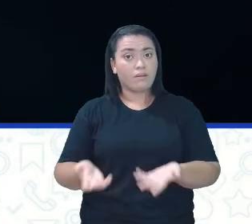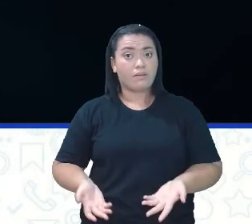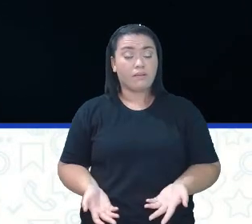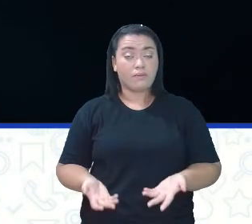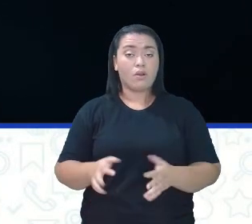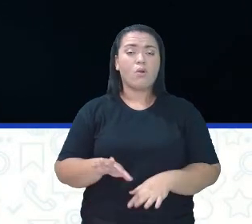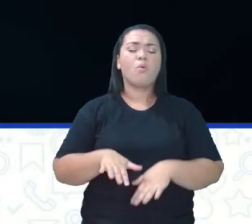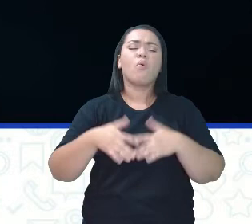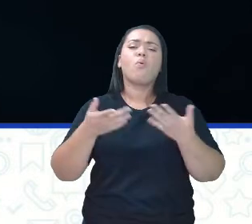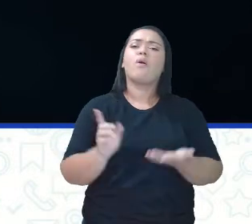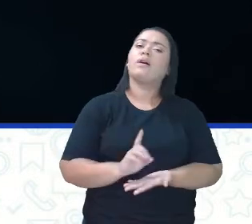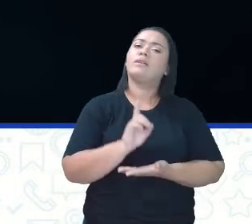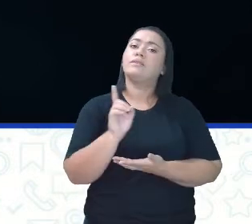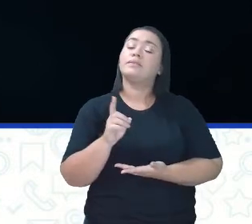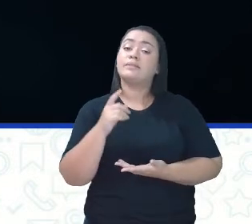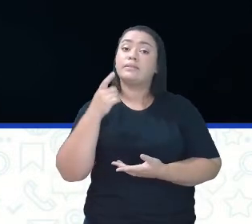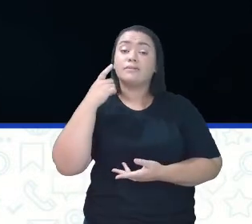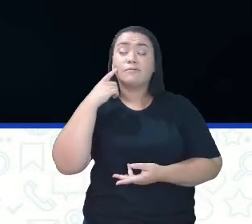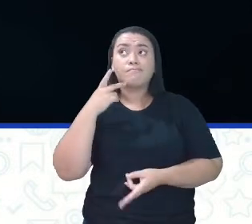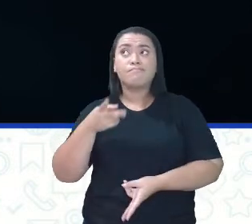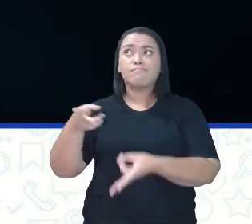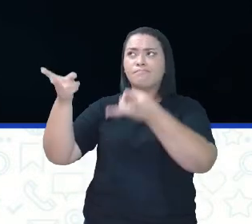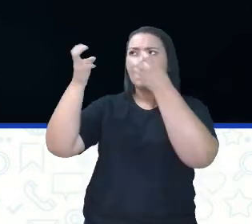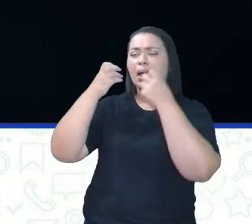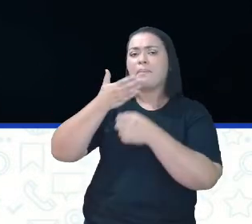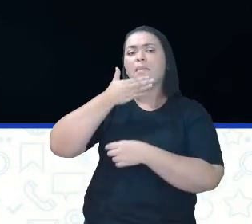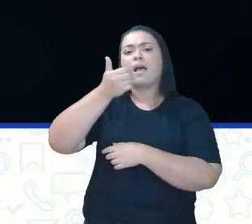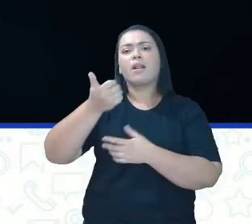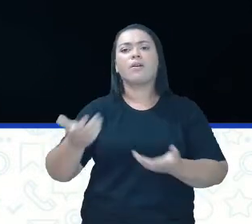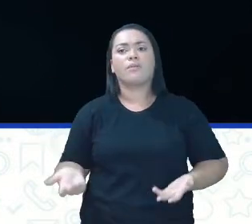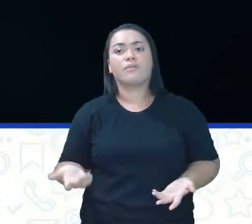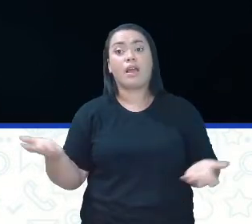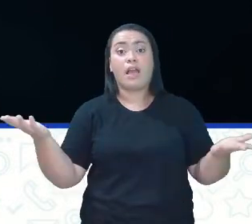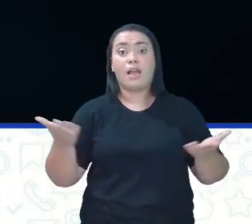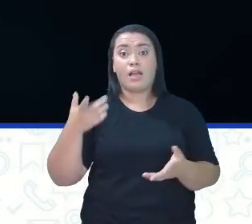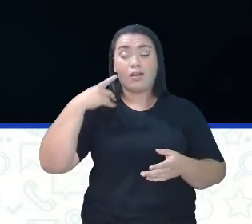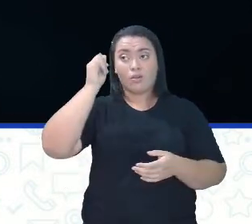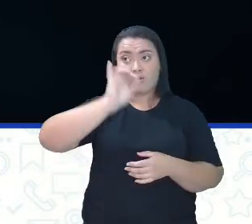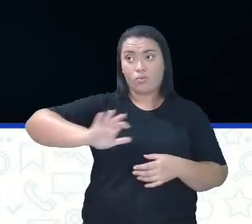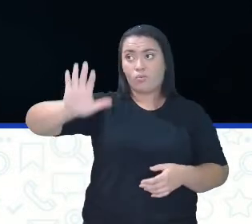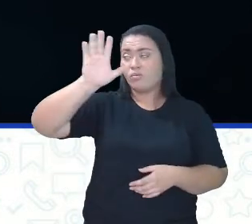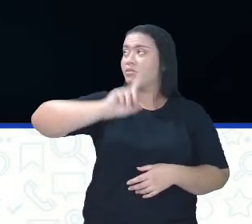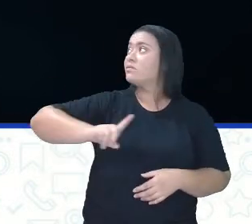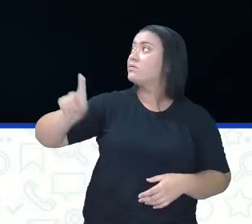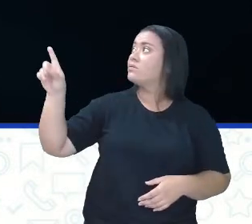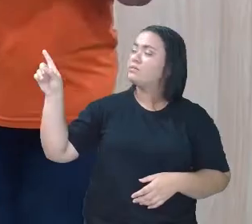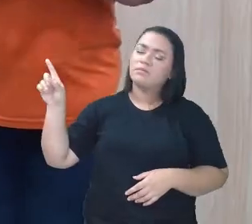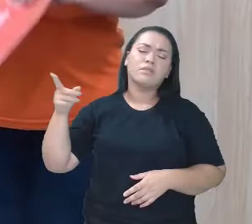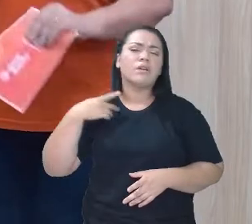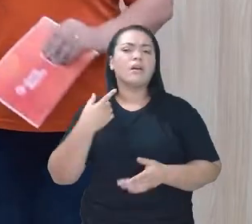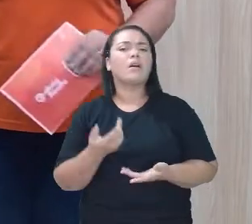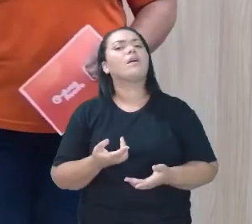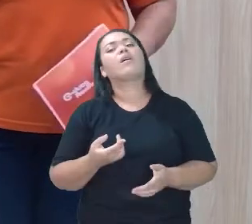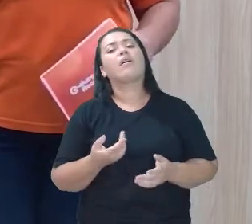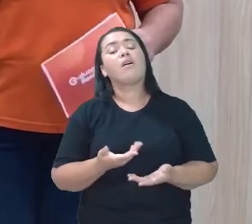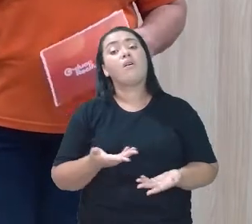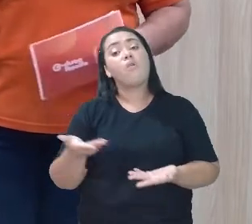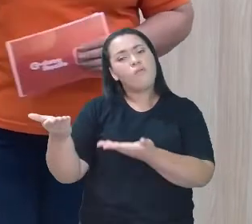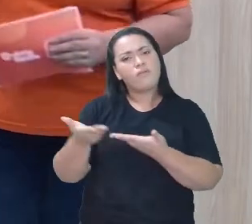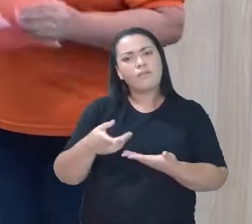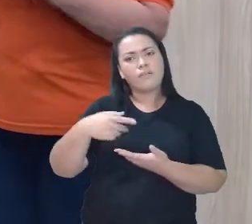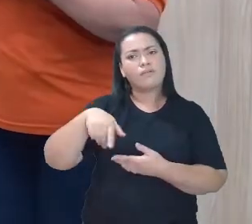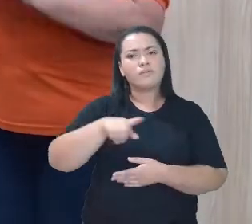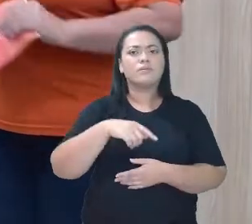são os dias que a gente consegue ver melhor? Então, aí, com essa imagem, eu gostaria de convidar vocês a observarem mais o